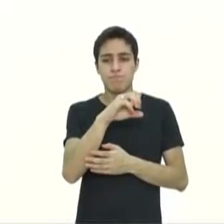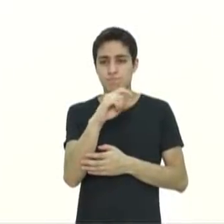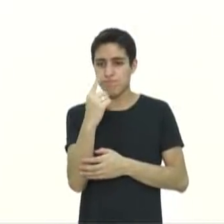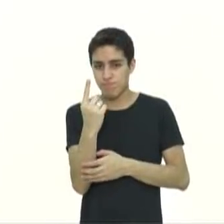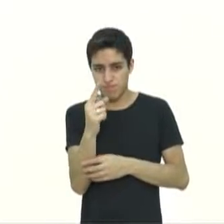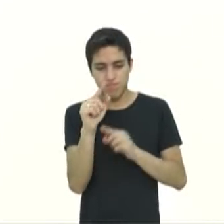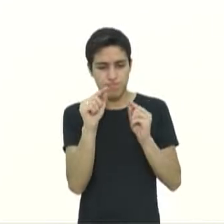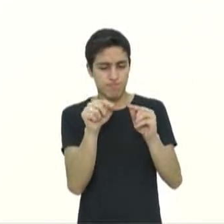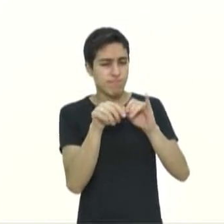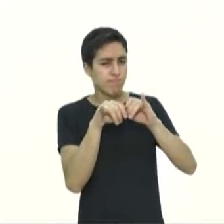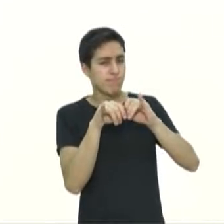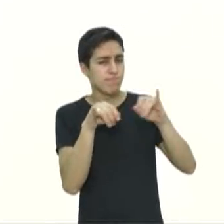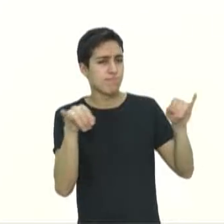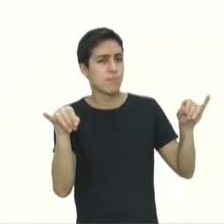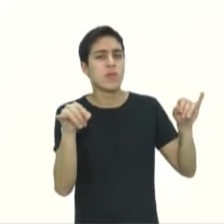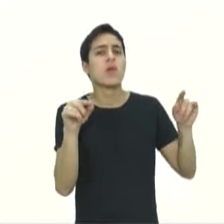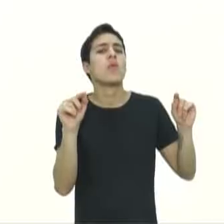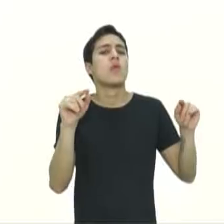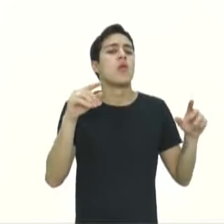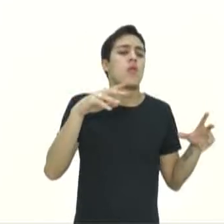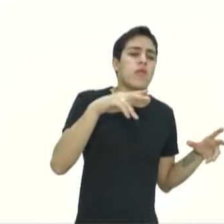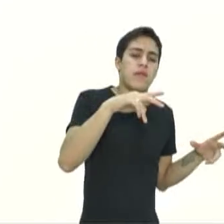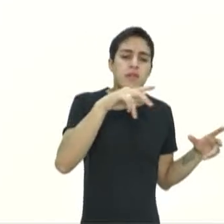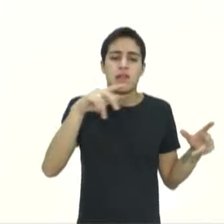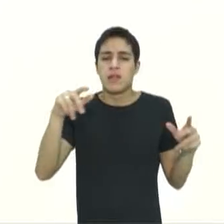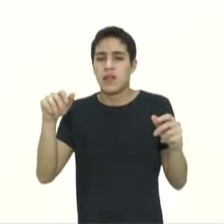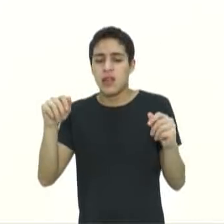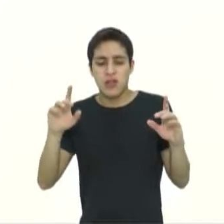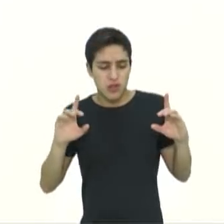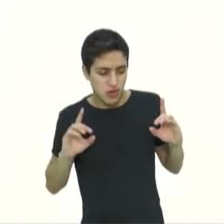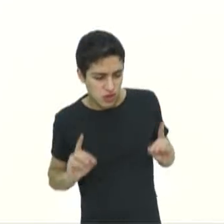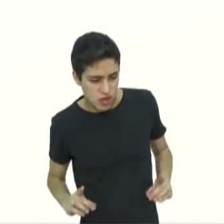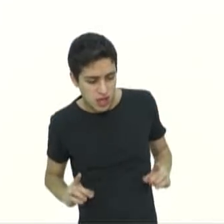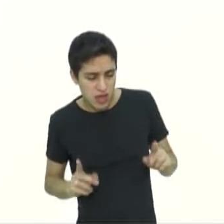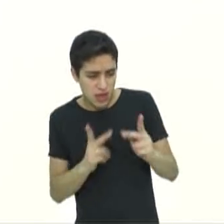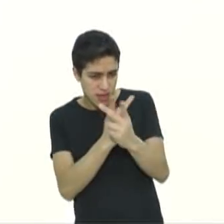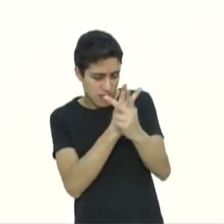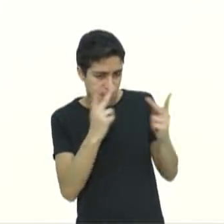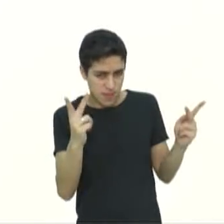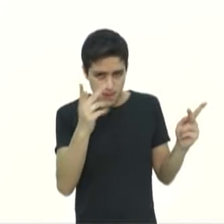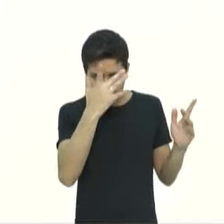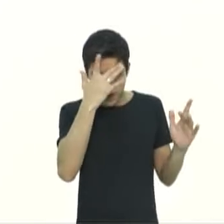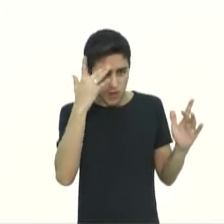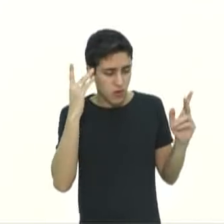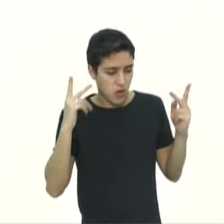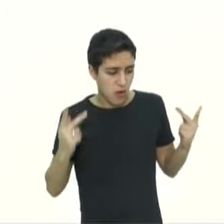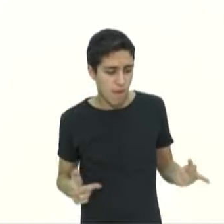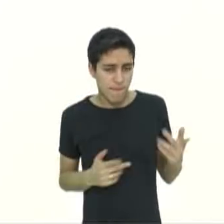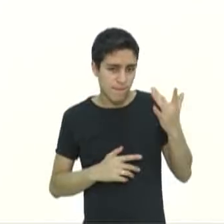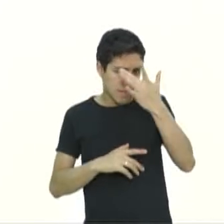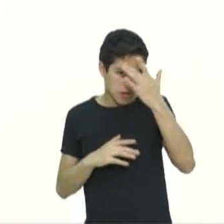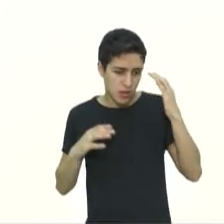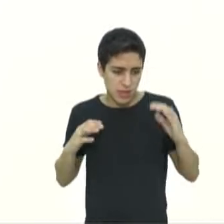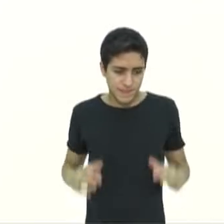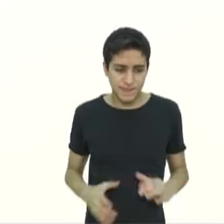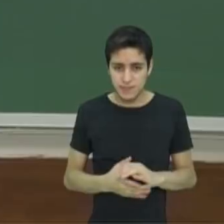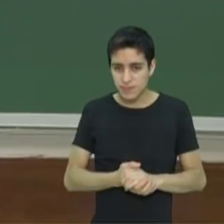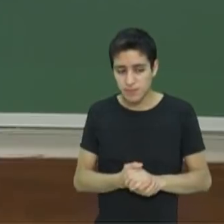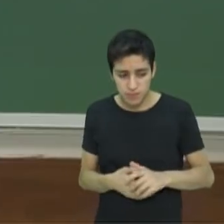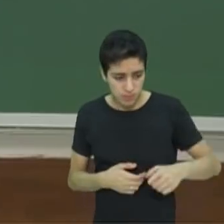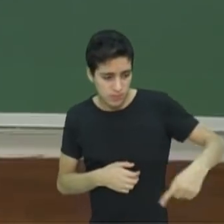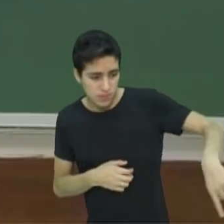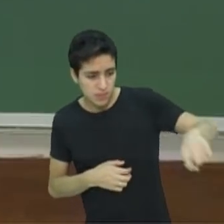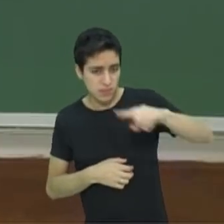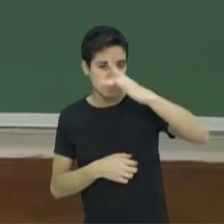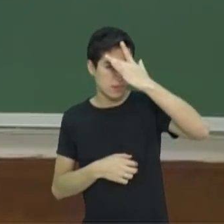foi promulgada a Declaração Universal dos Direitos do Homem e do Cidadão. E ela dizia o quê? Que nenhum homem poderia